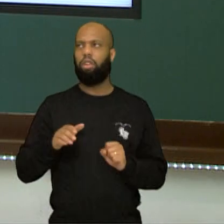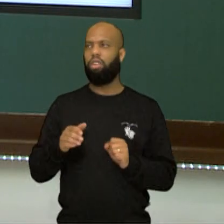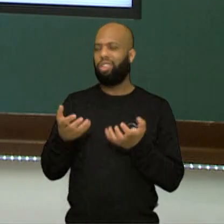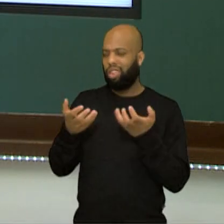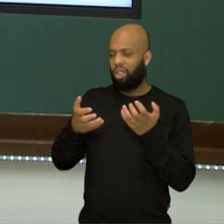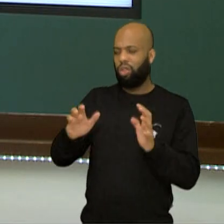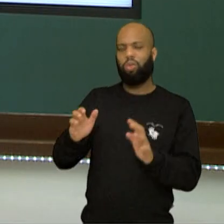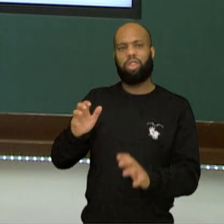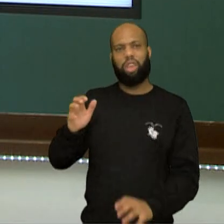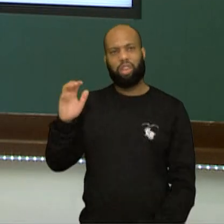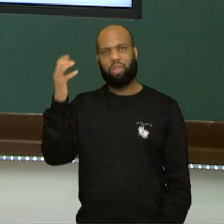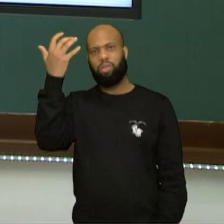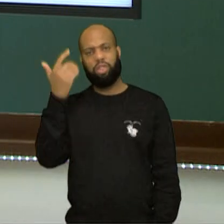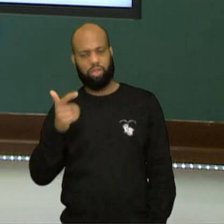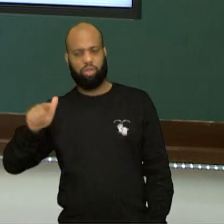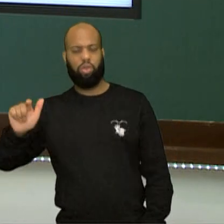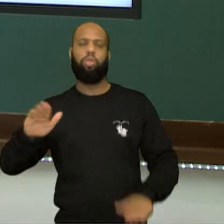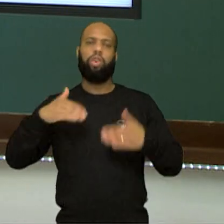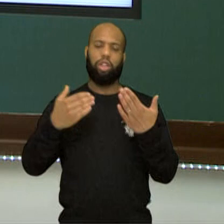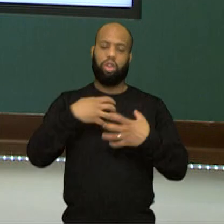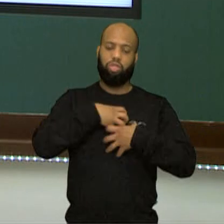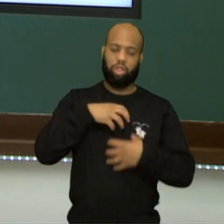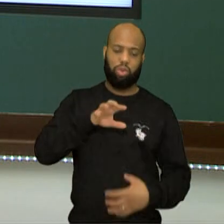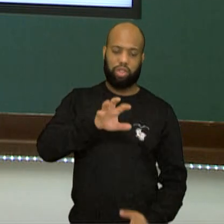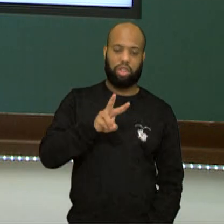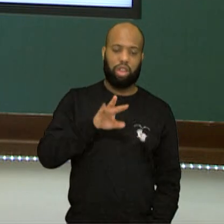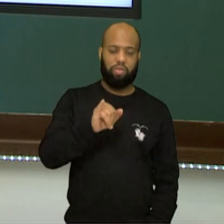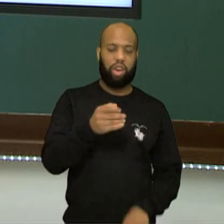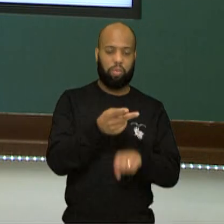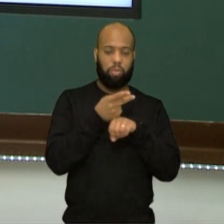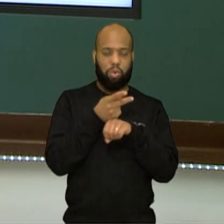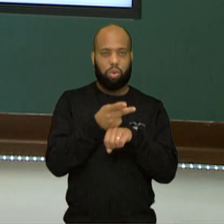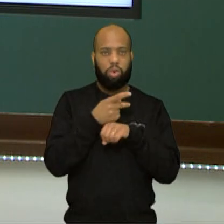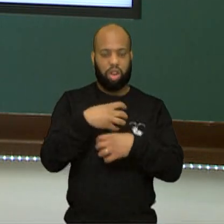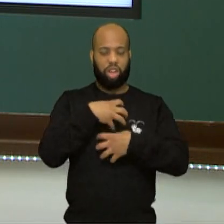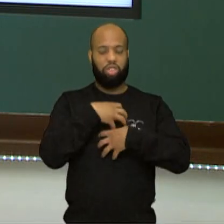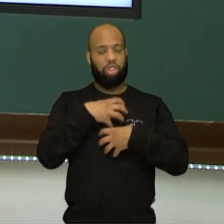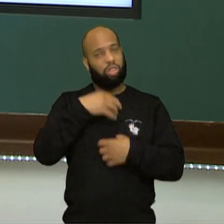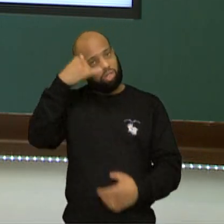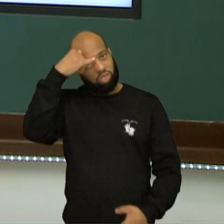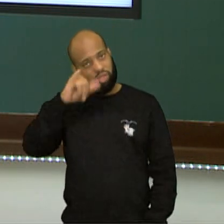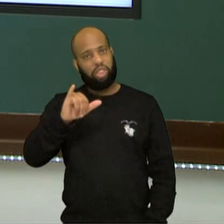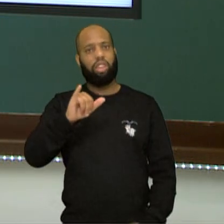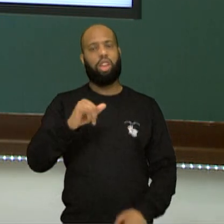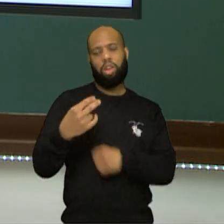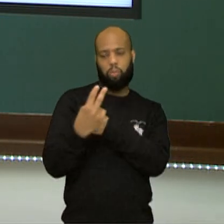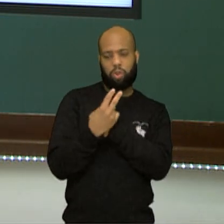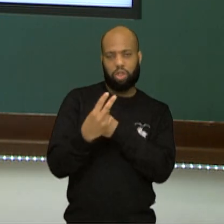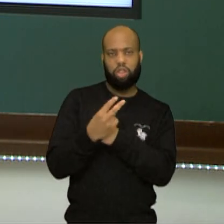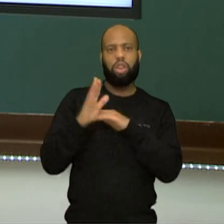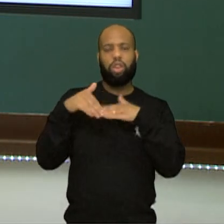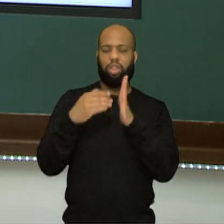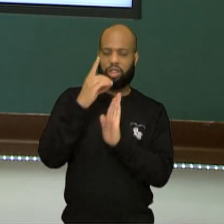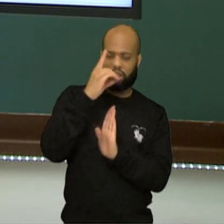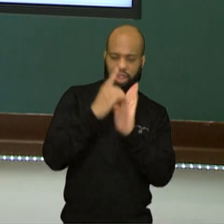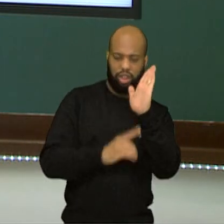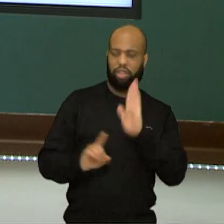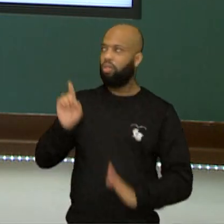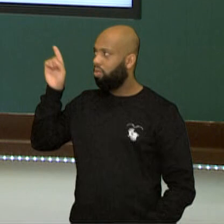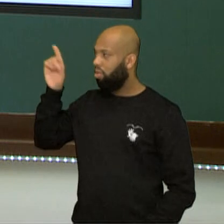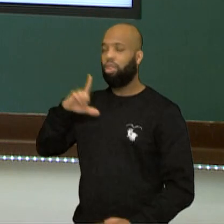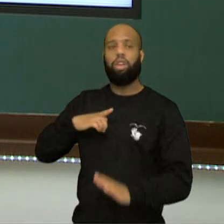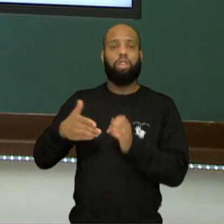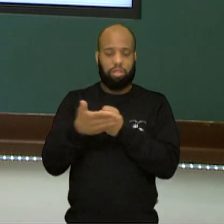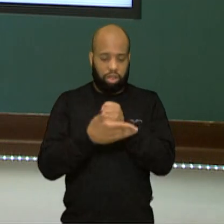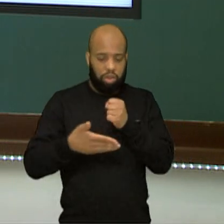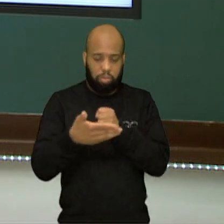que aconteça isso de novo, então vamos buscar um jeito de nos proteger. Então a declaração ela é baseada,